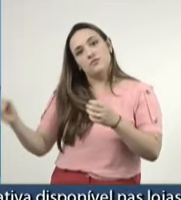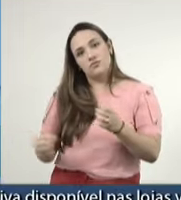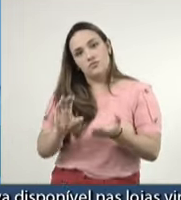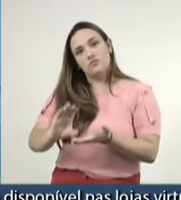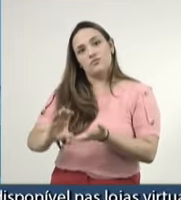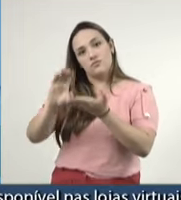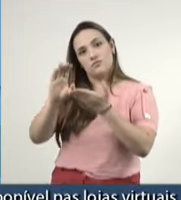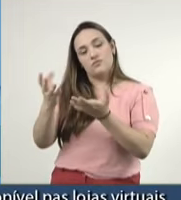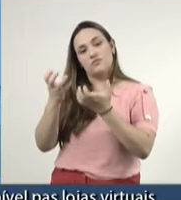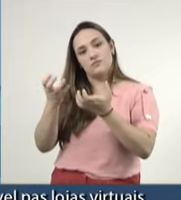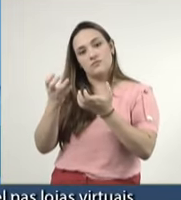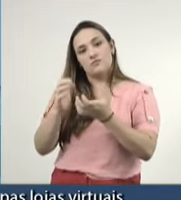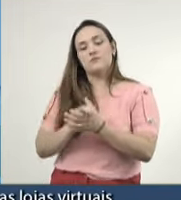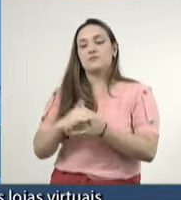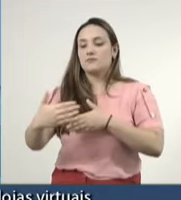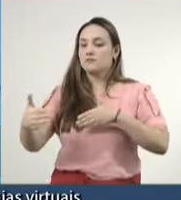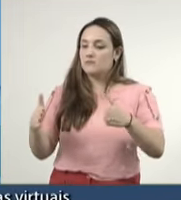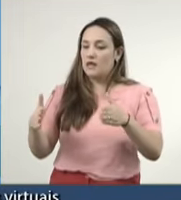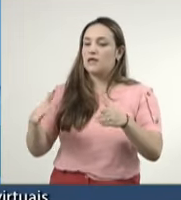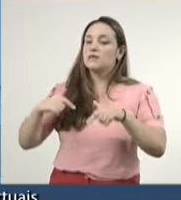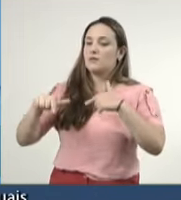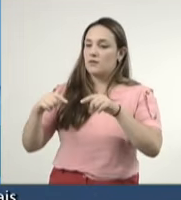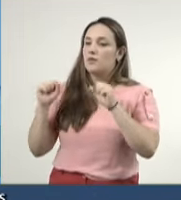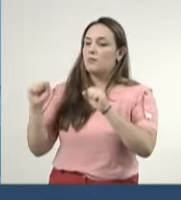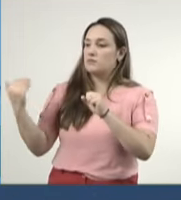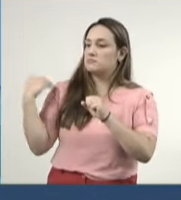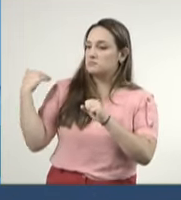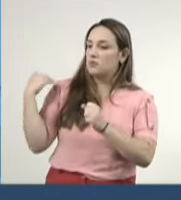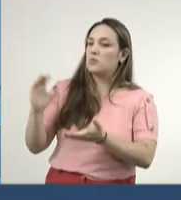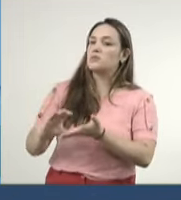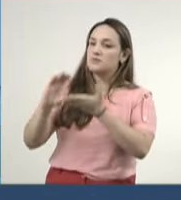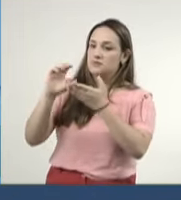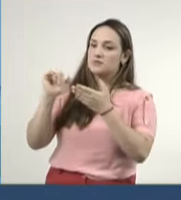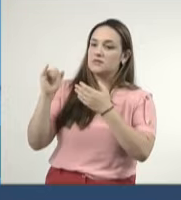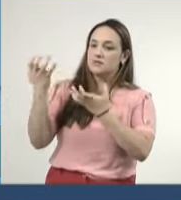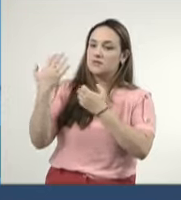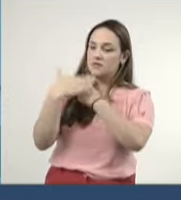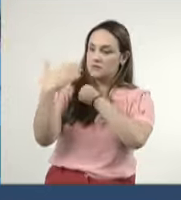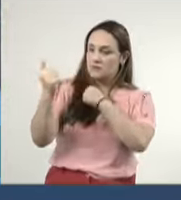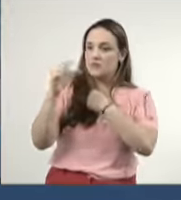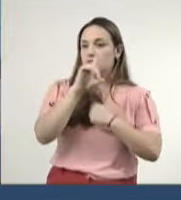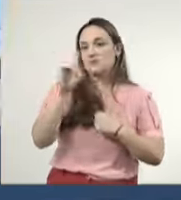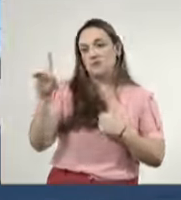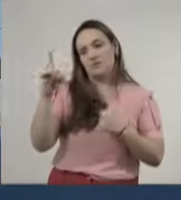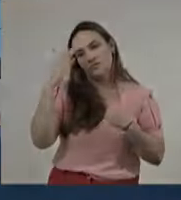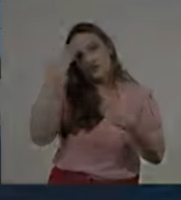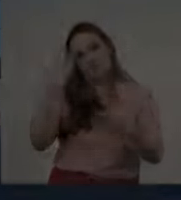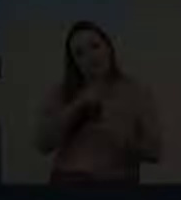conselheiros e quero colocar o meu gabinete à disposição dos conselheiros tutelares da direita. Muito obrigado, presidente.